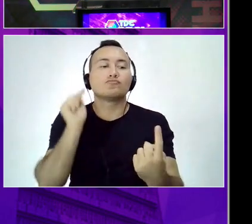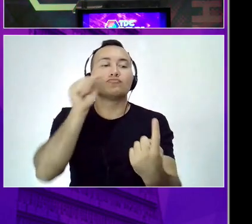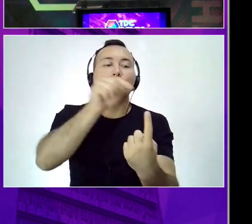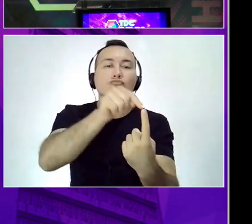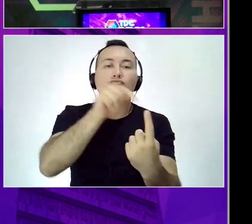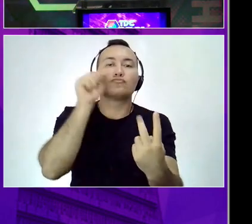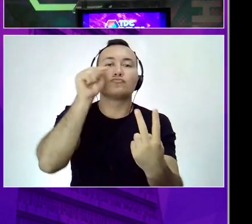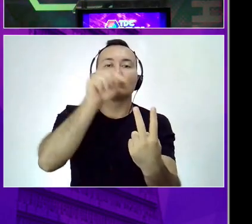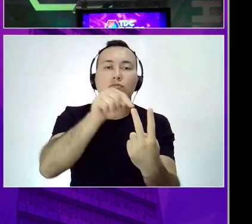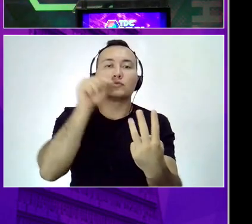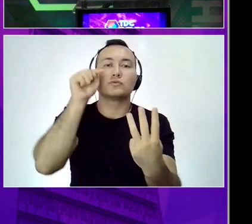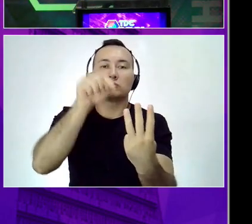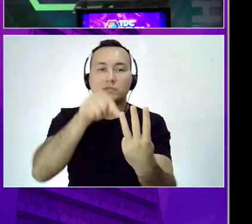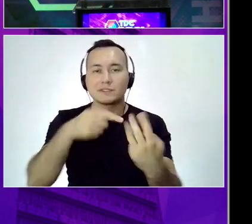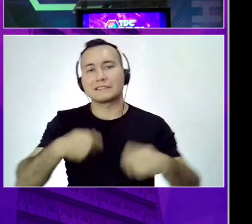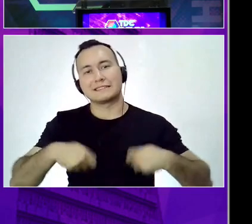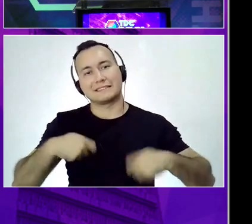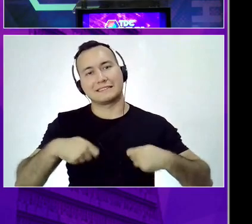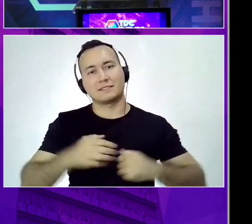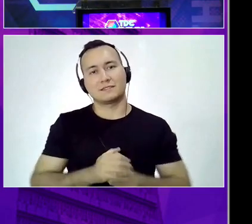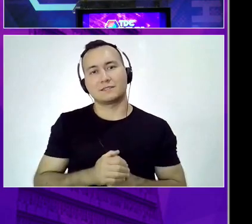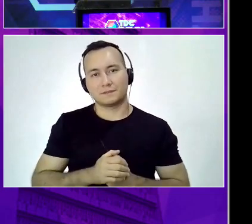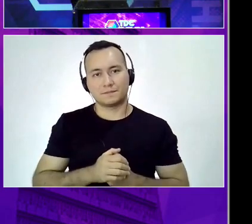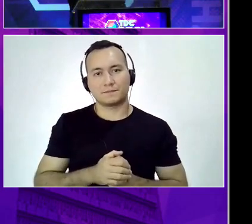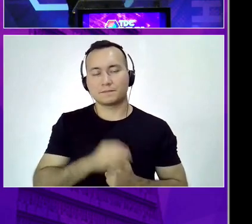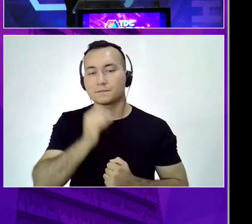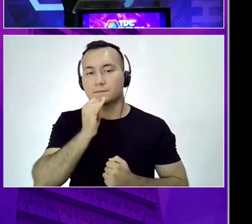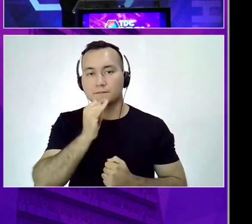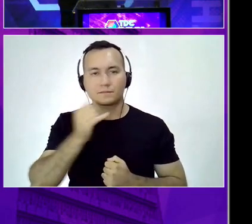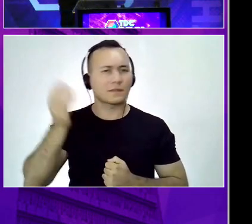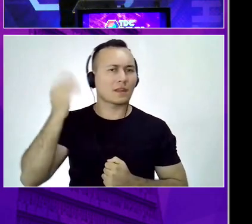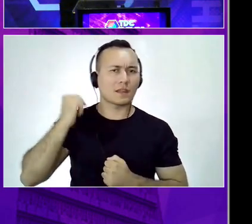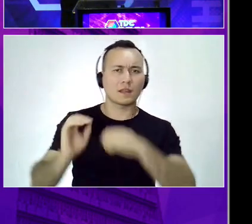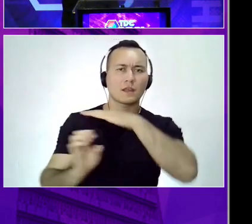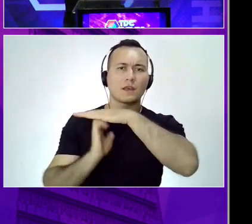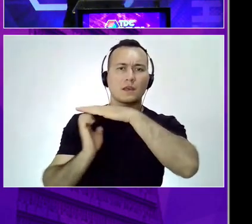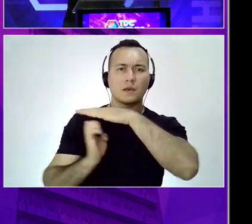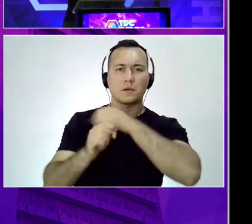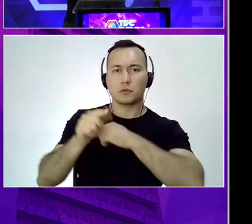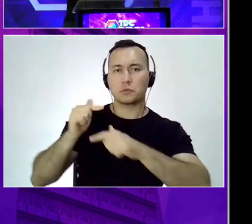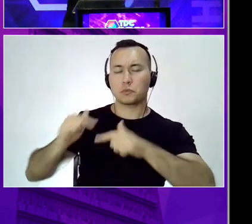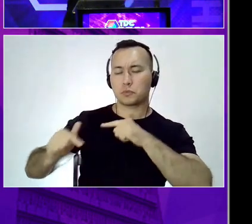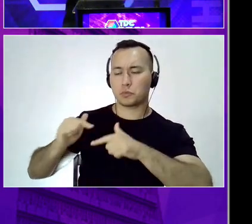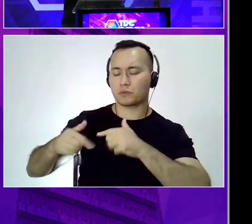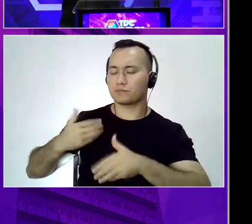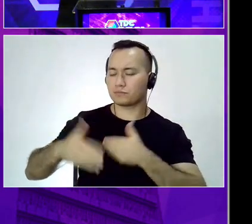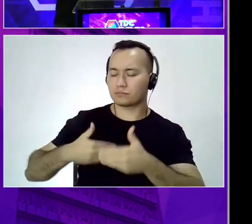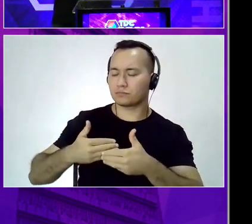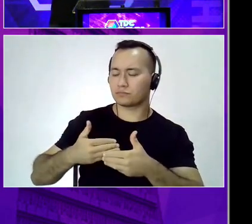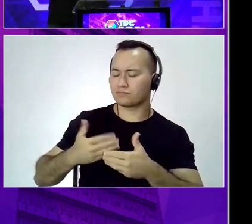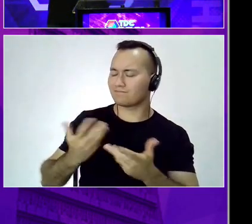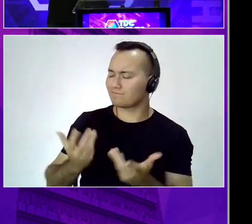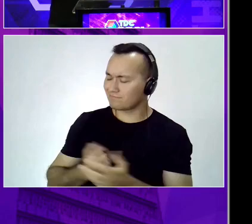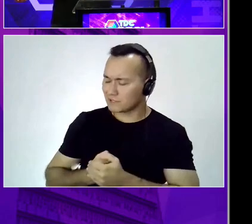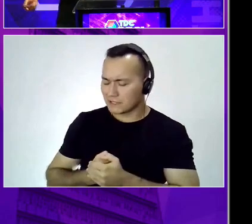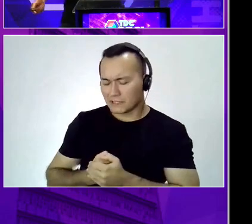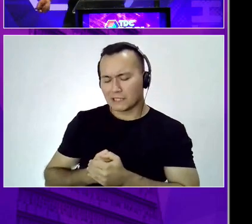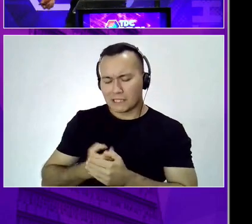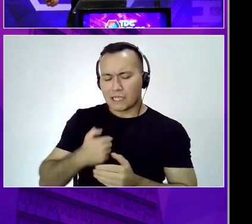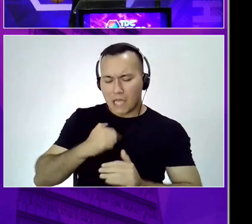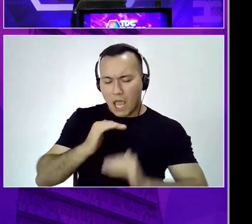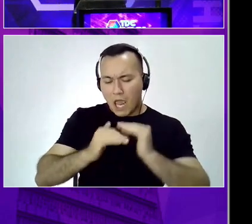nunca trabalhou numa empresa sem saber o que é que você tinha que fazer para crescer dentro da empresa, o que é que o seu gerente esperava de